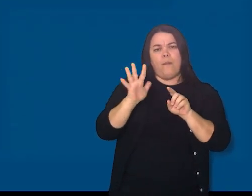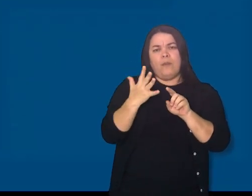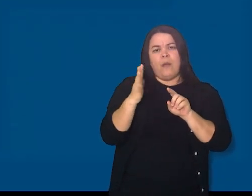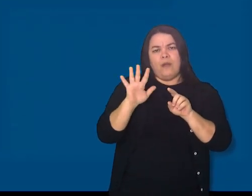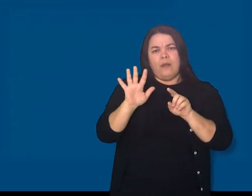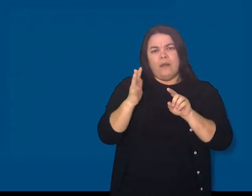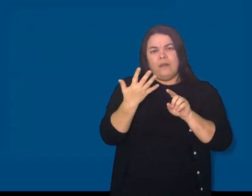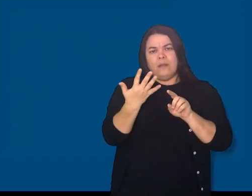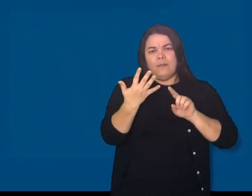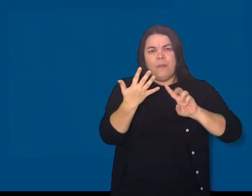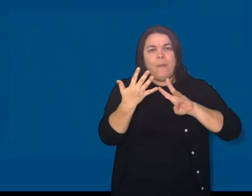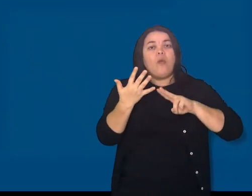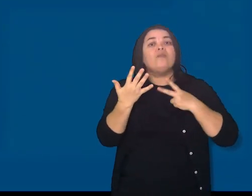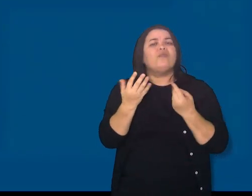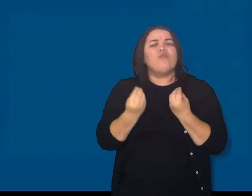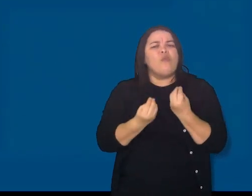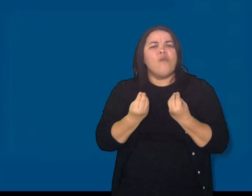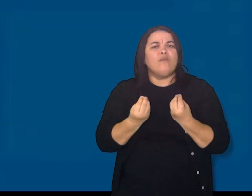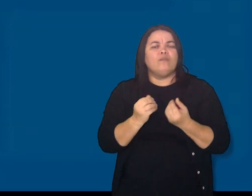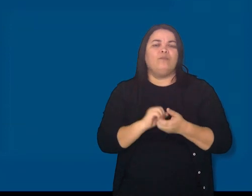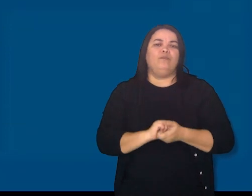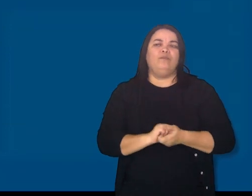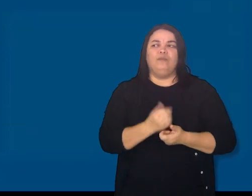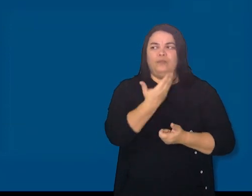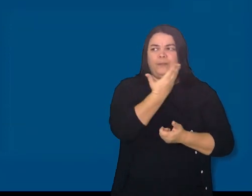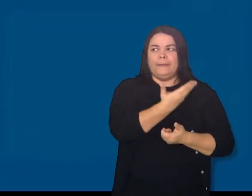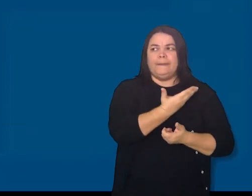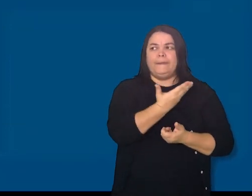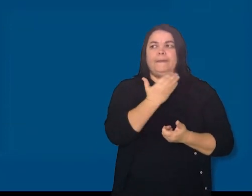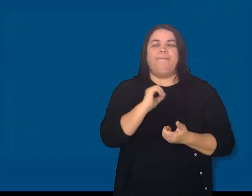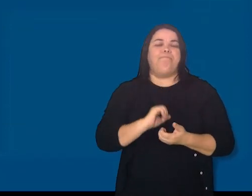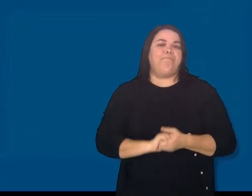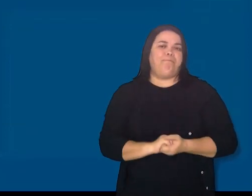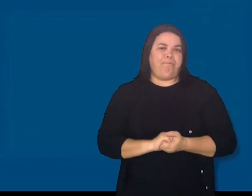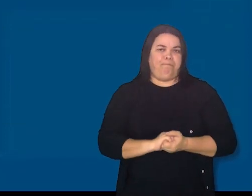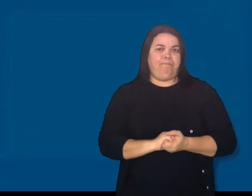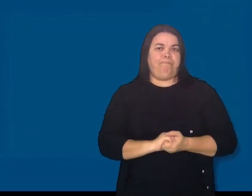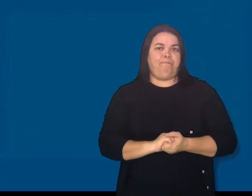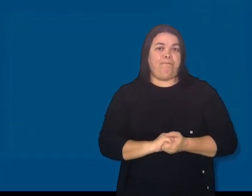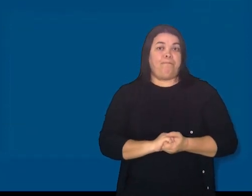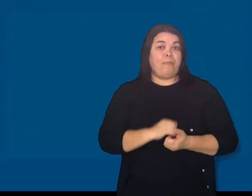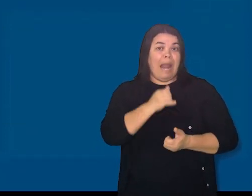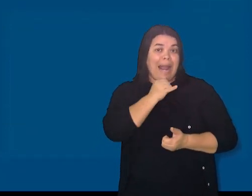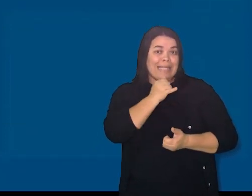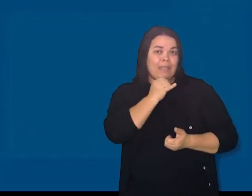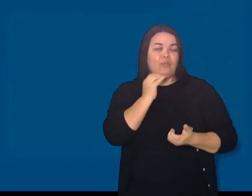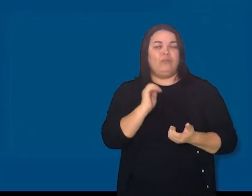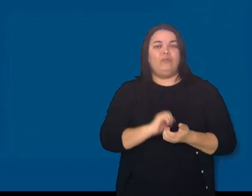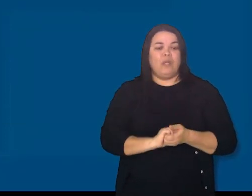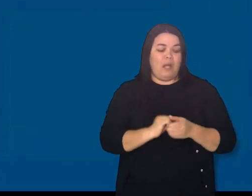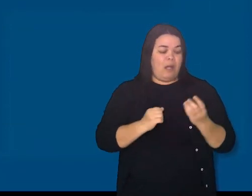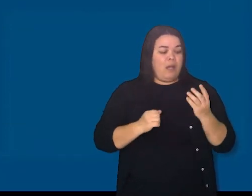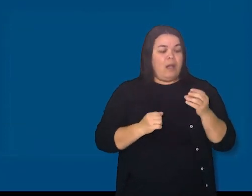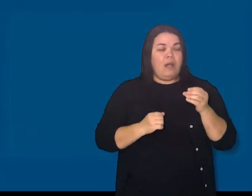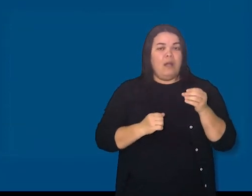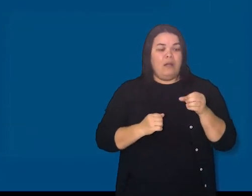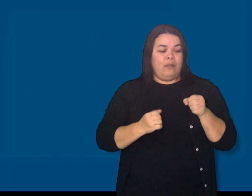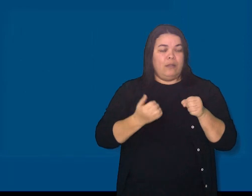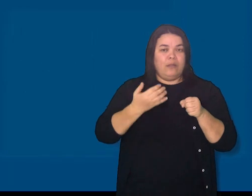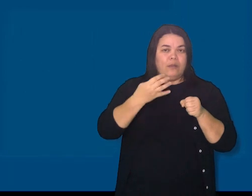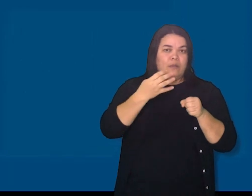caso particular aqui, isso daqui é importante porque são situações que às vezes geram alguma dúvida